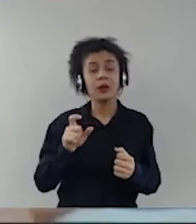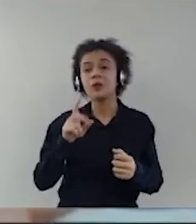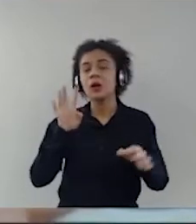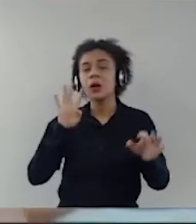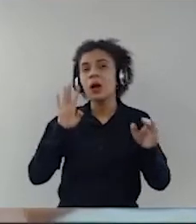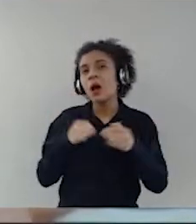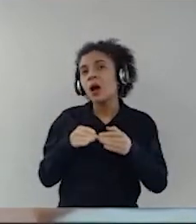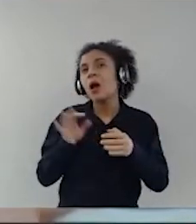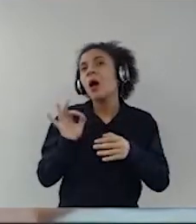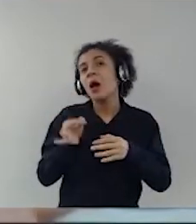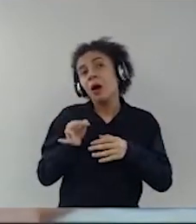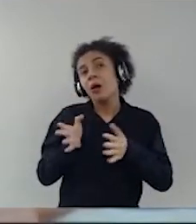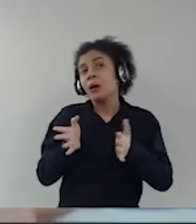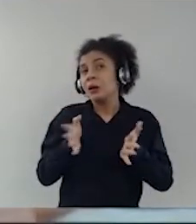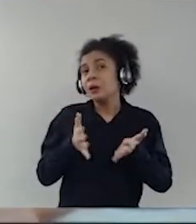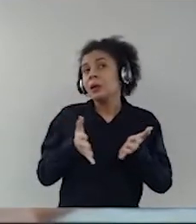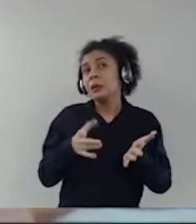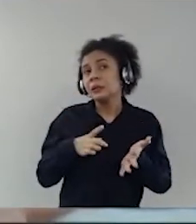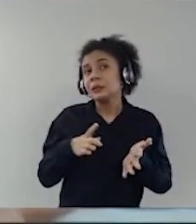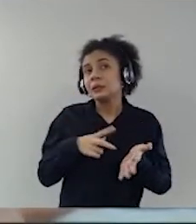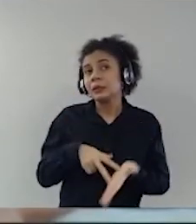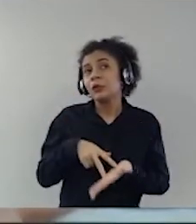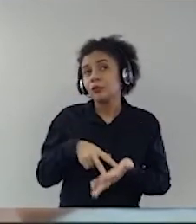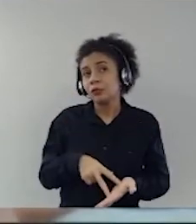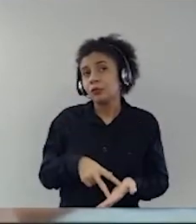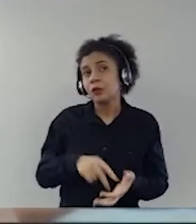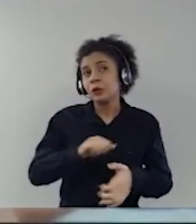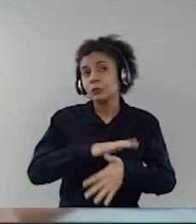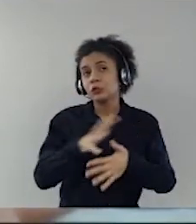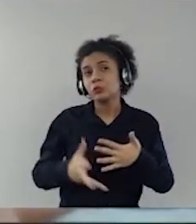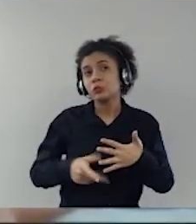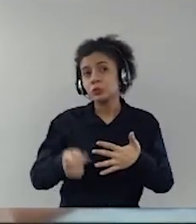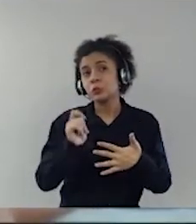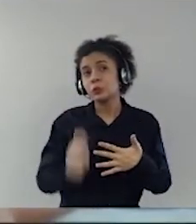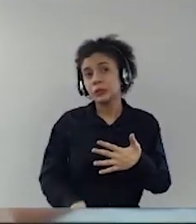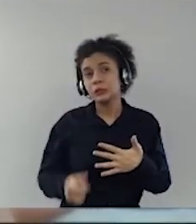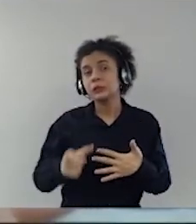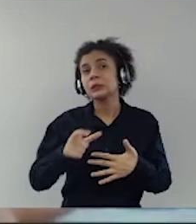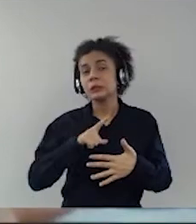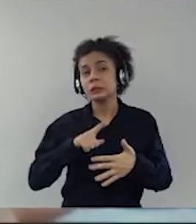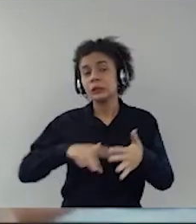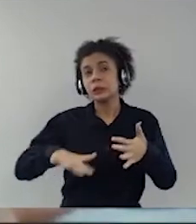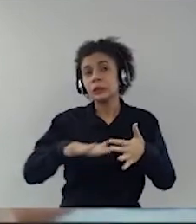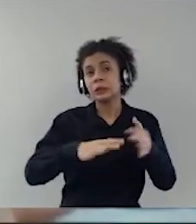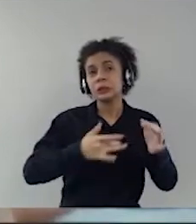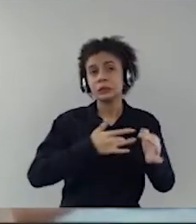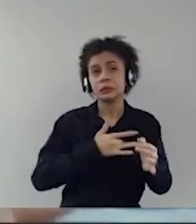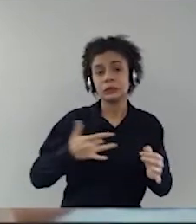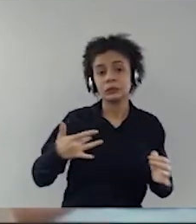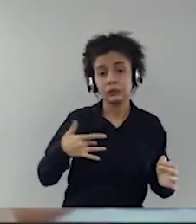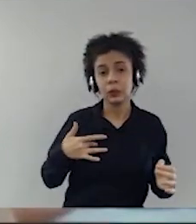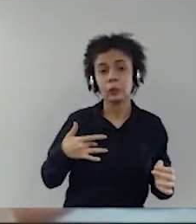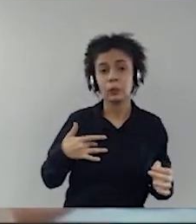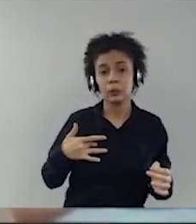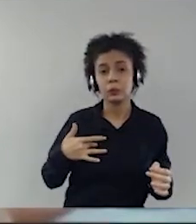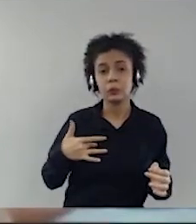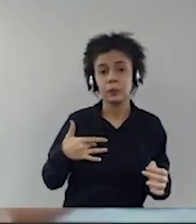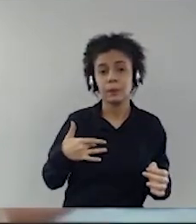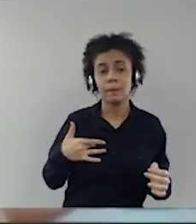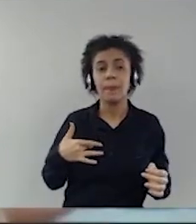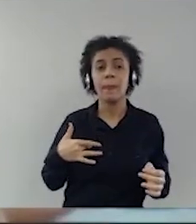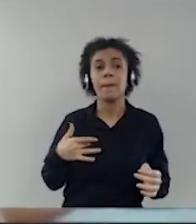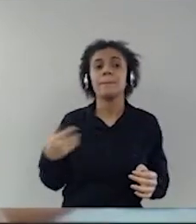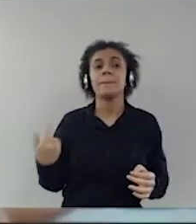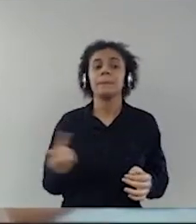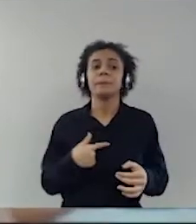já uma consolidação jurisprudencial. Na área da saúde, a gente